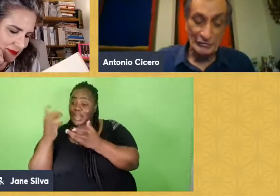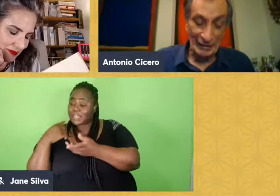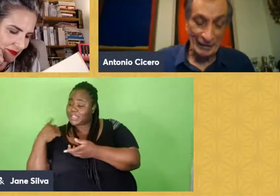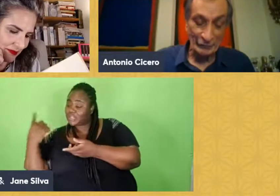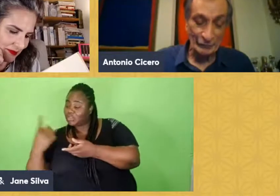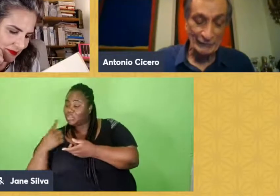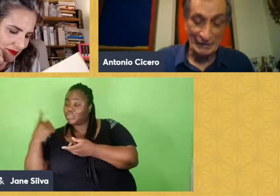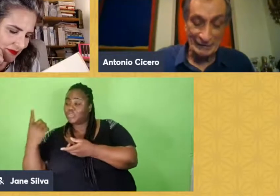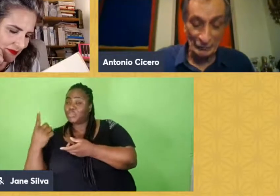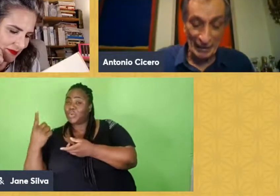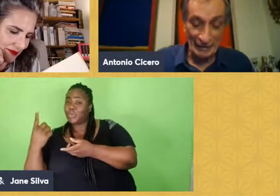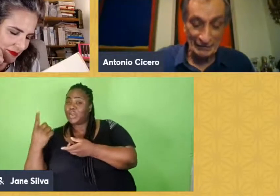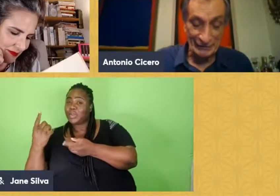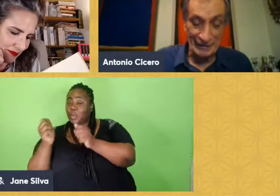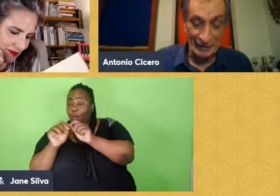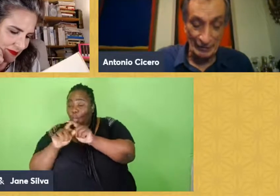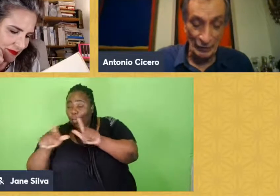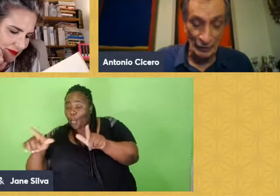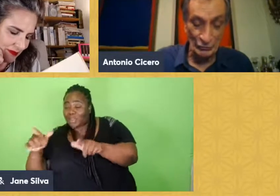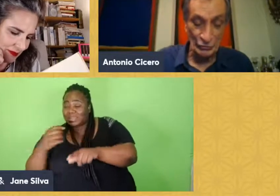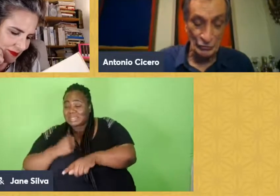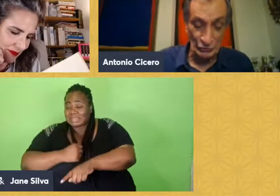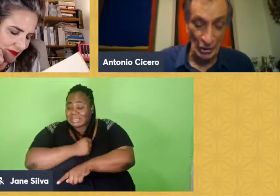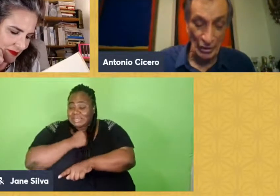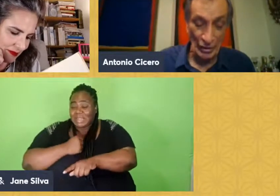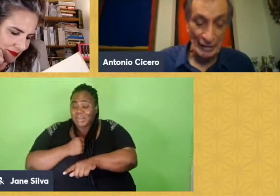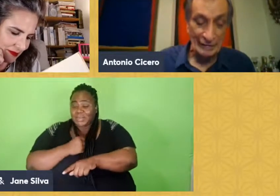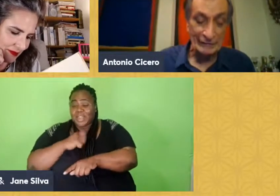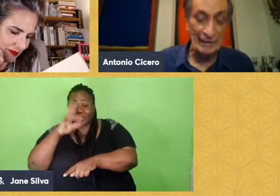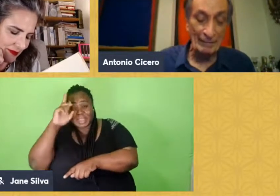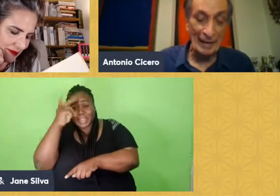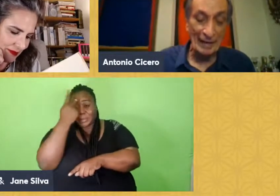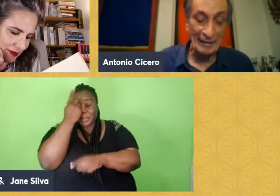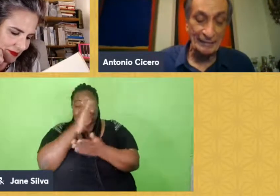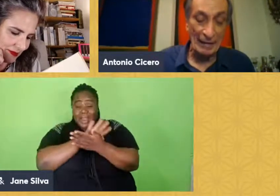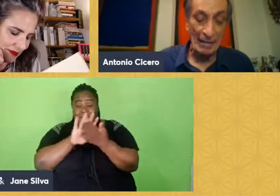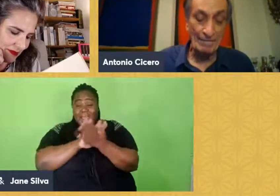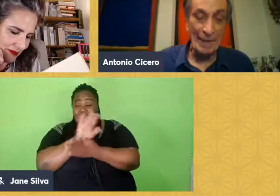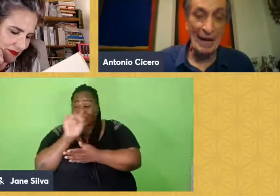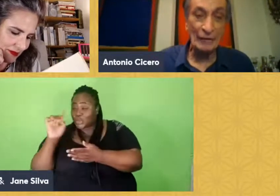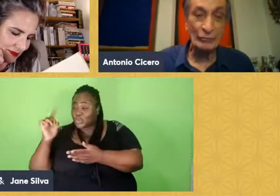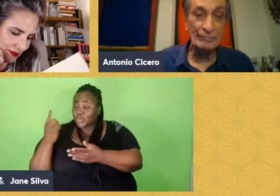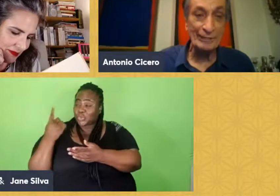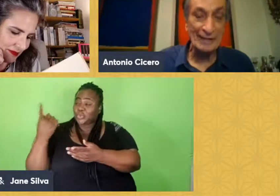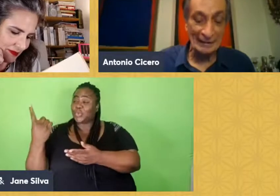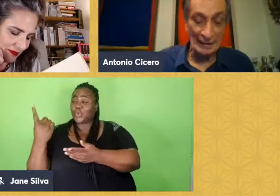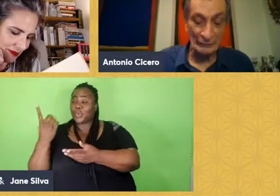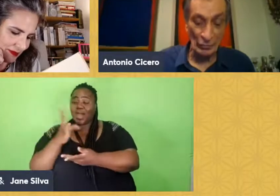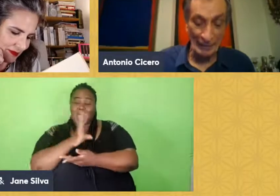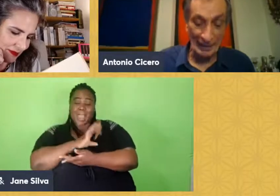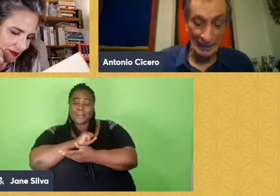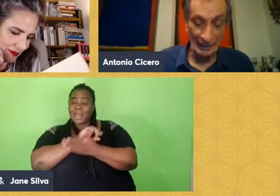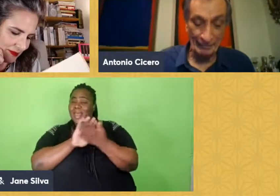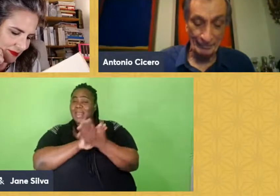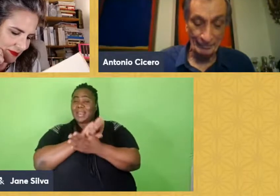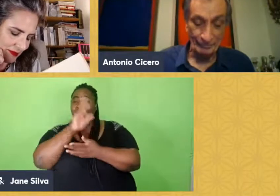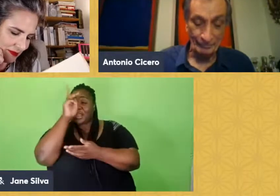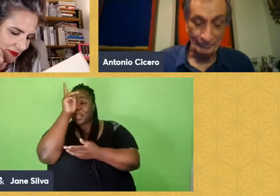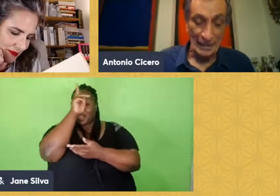no deserto, sem saudade, sem remorso, só, sem amarras, barco embriagado ao